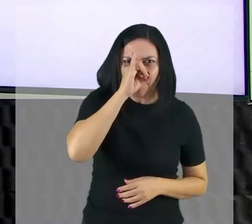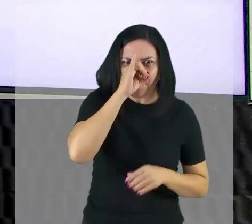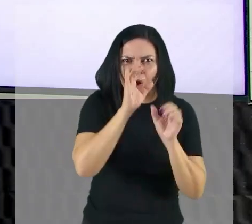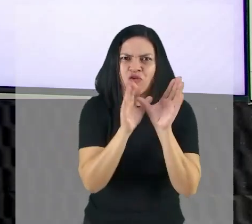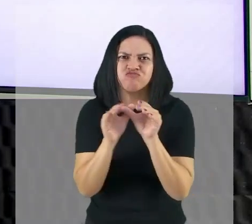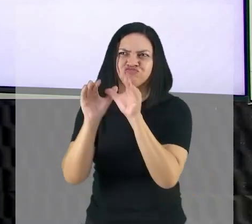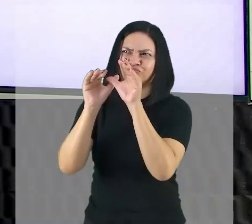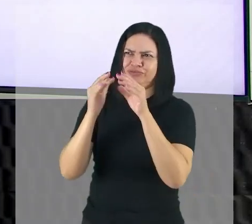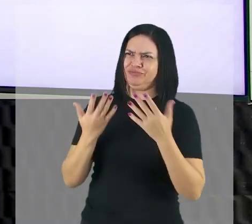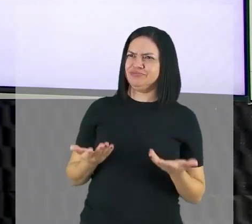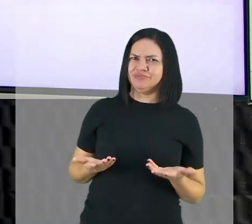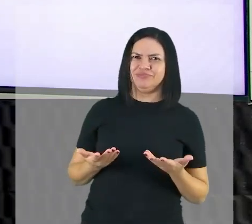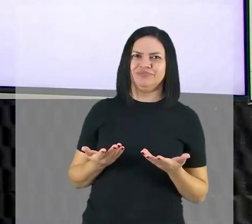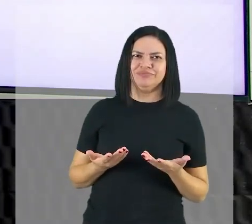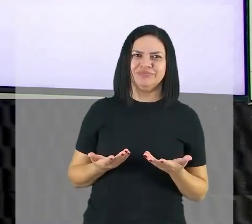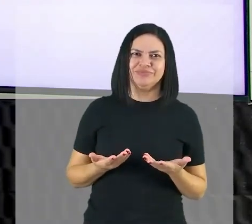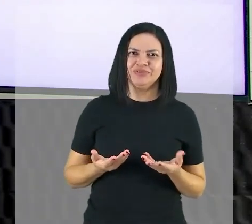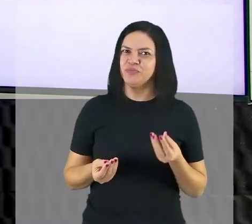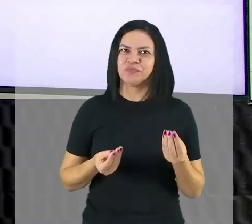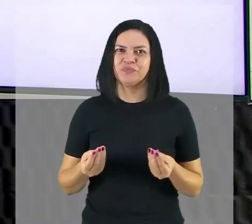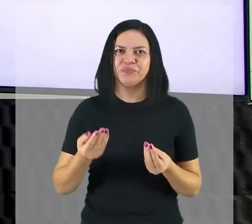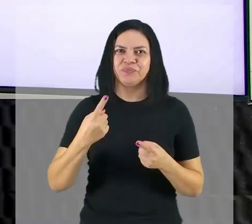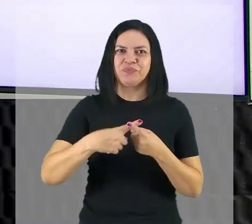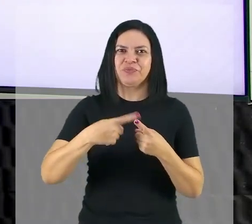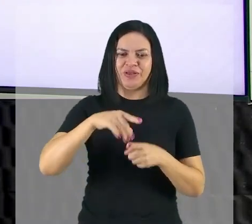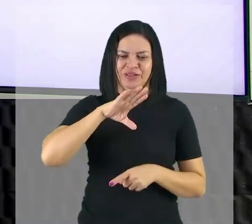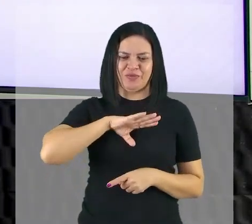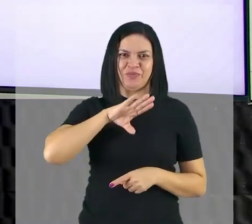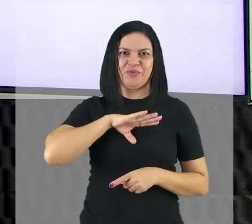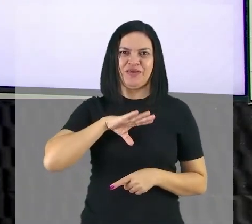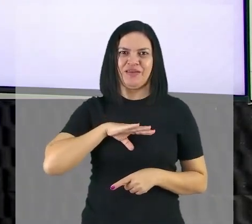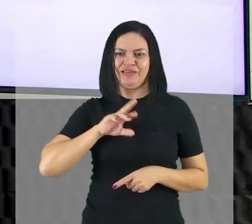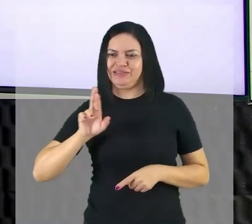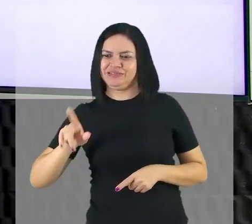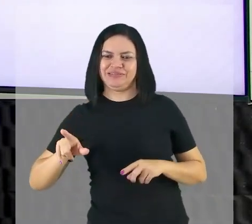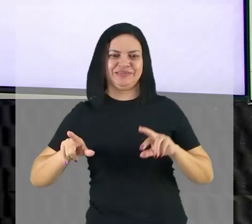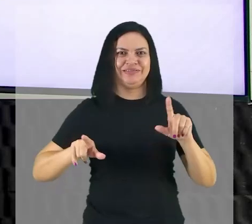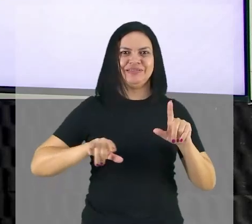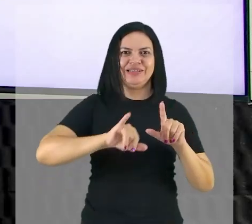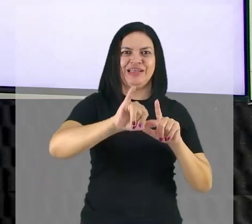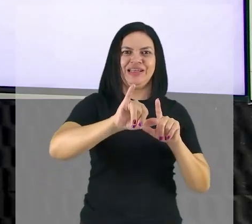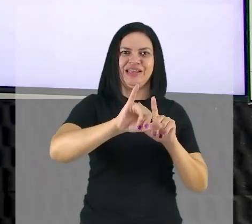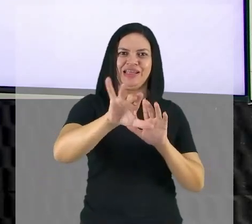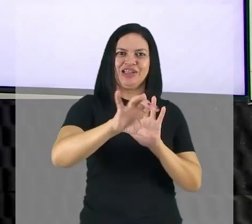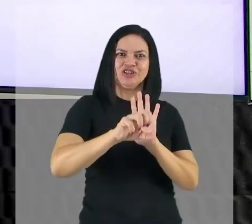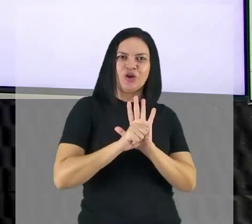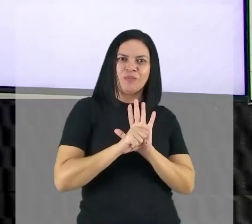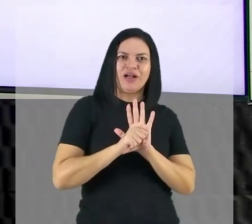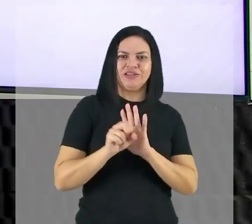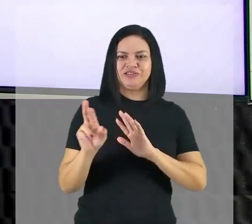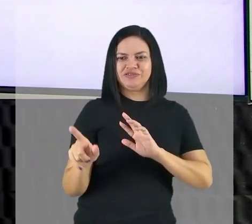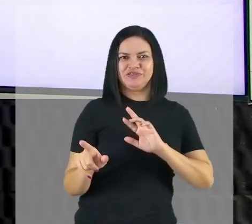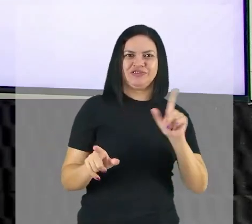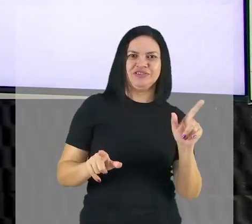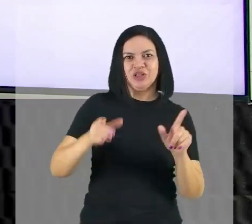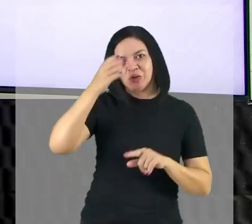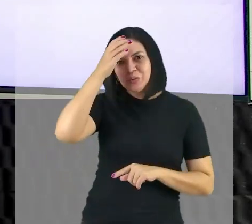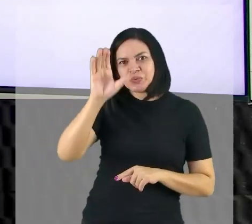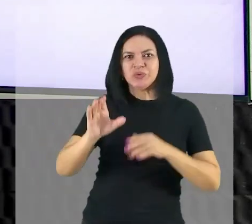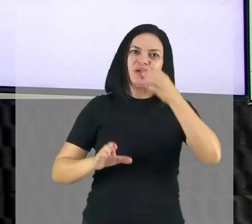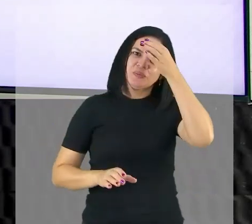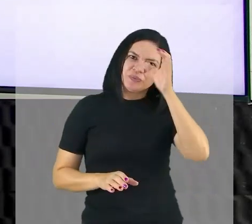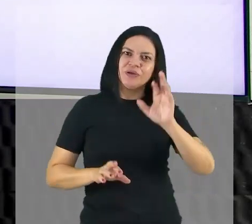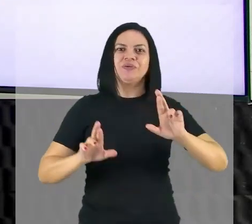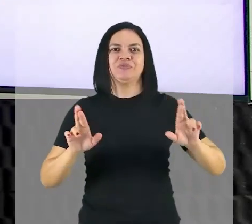entender nada do que eu quis dizer. Por quê? Porque as expressões idiomáticas, elas variam de cultura para